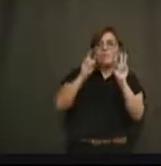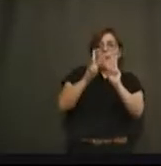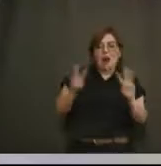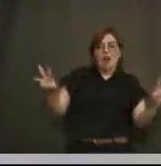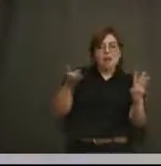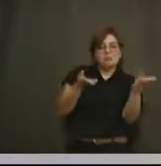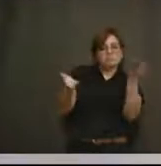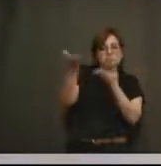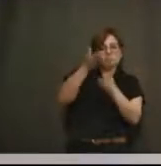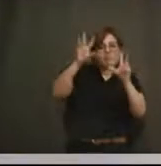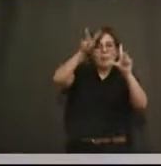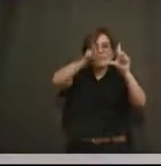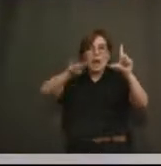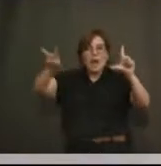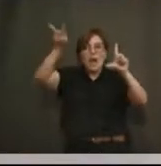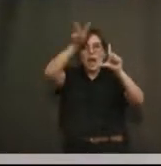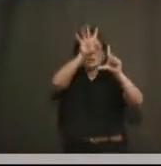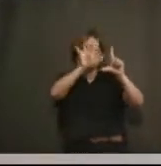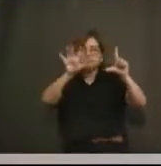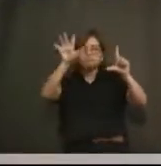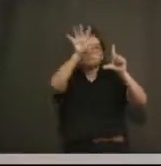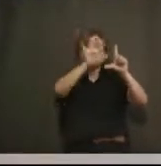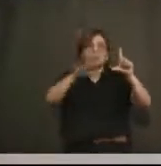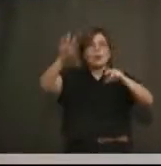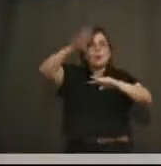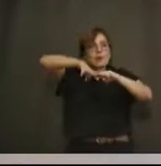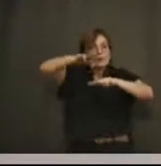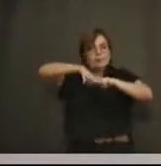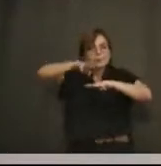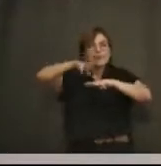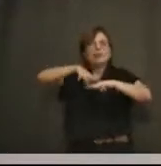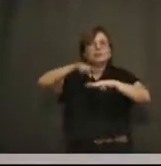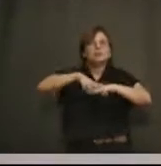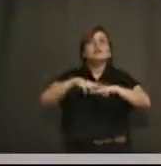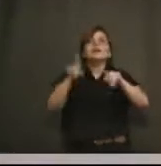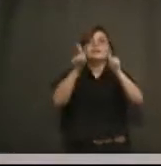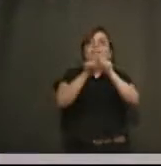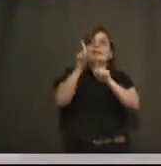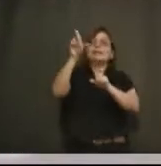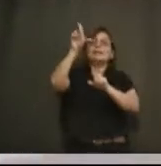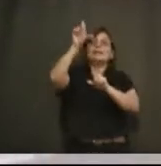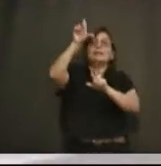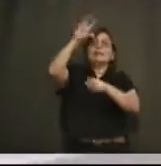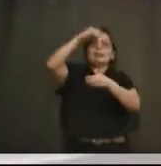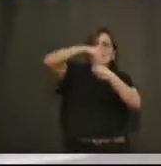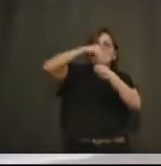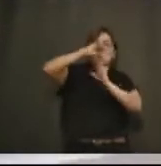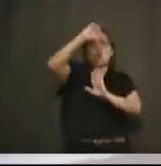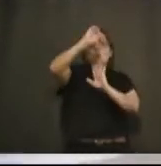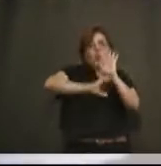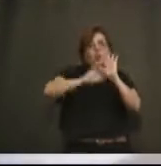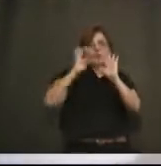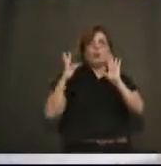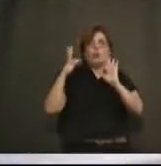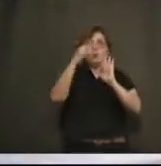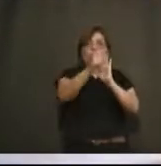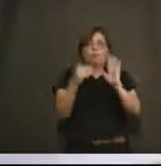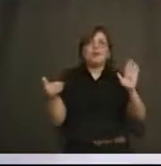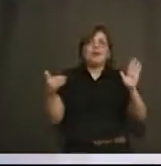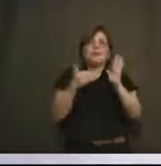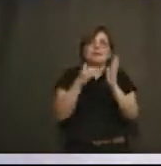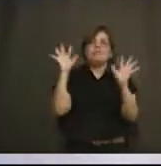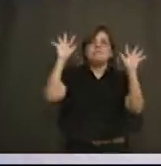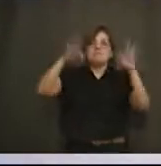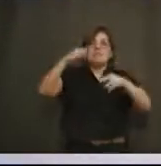de matemática, cobrindo todo o currículo até o final do ensino médio. Estamos estendendo